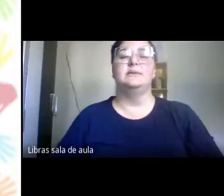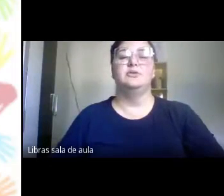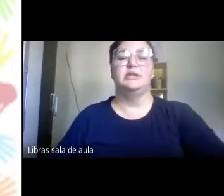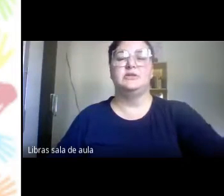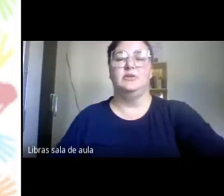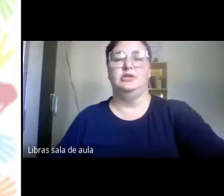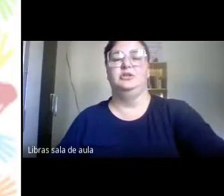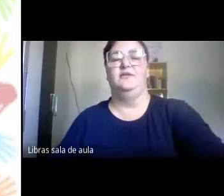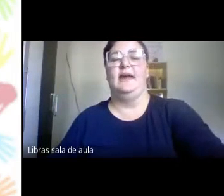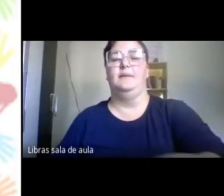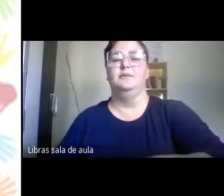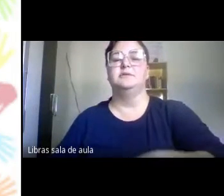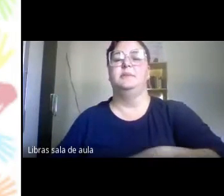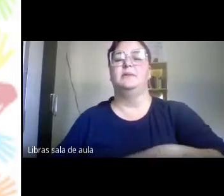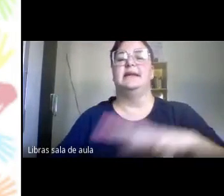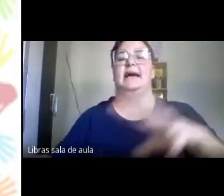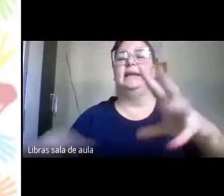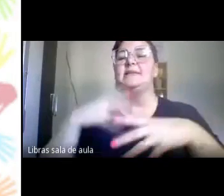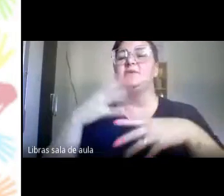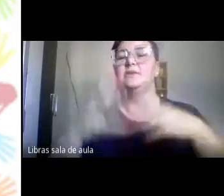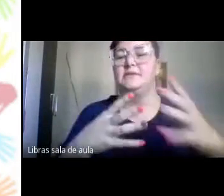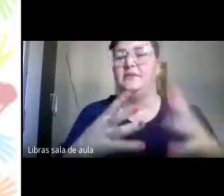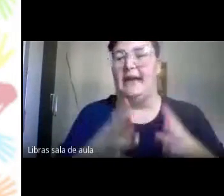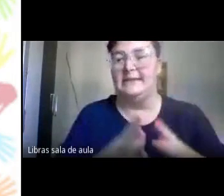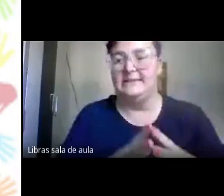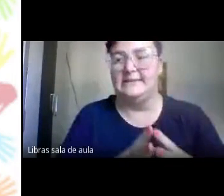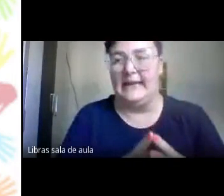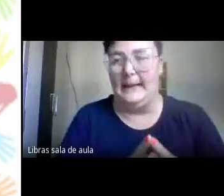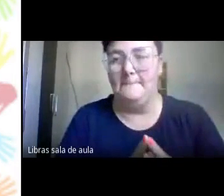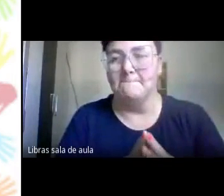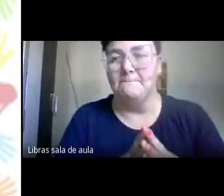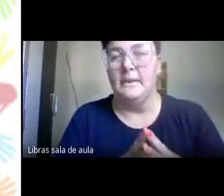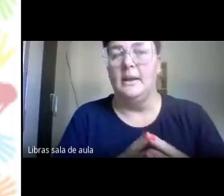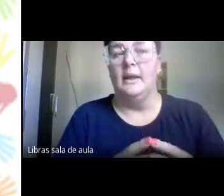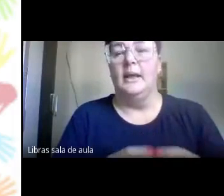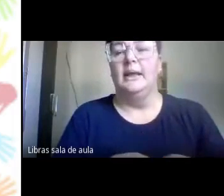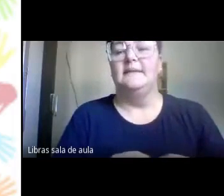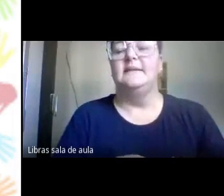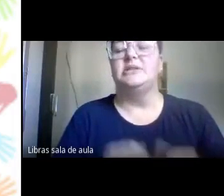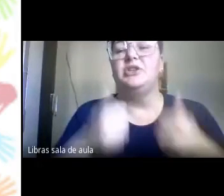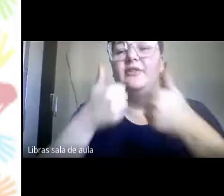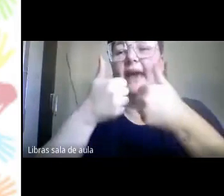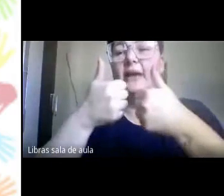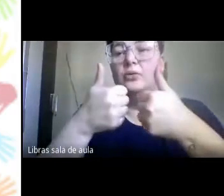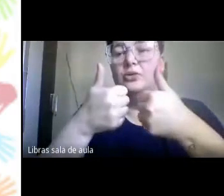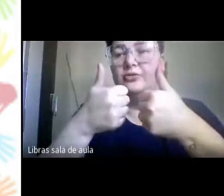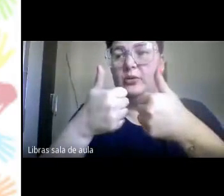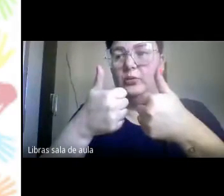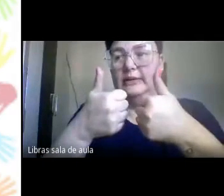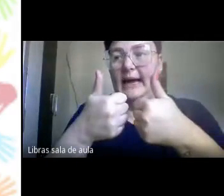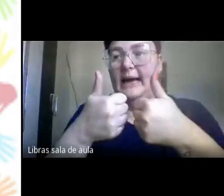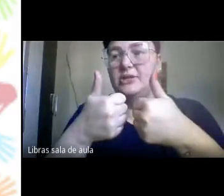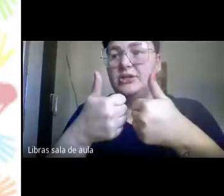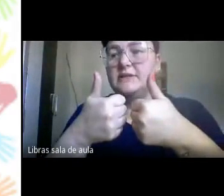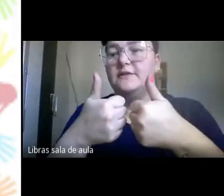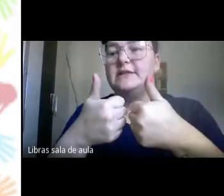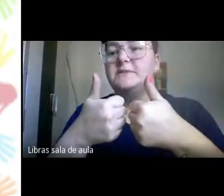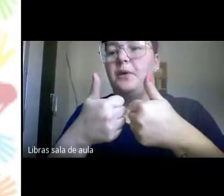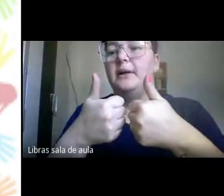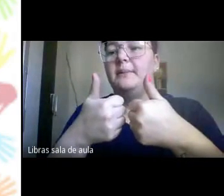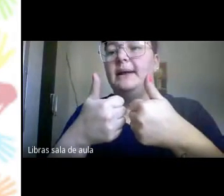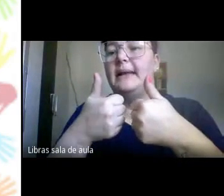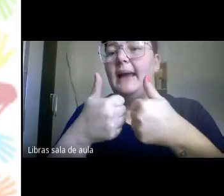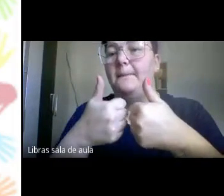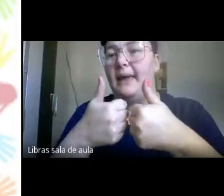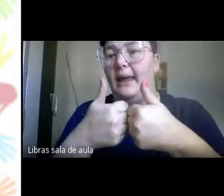algumas sugestões de verbos para usarem nas suas frases, tá? Se estiverem com dificuldades, vocês